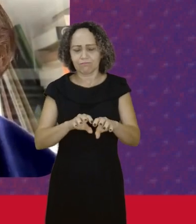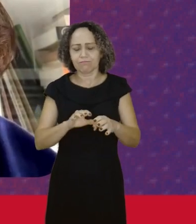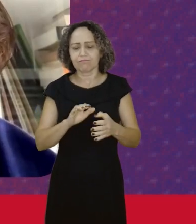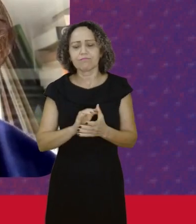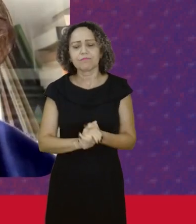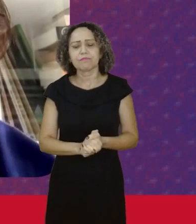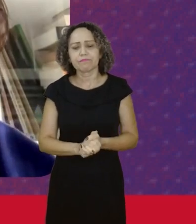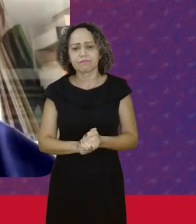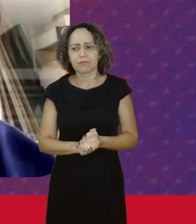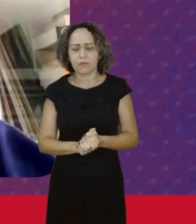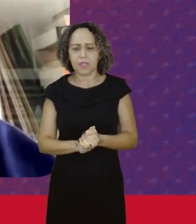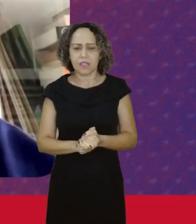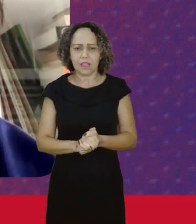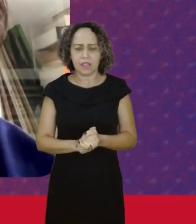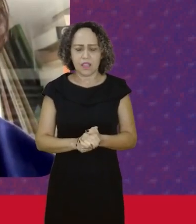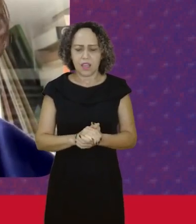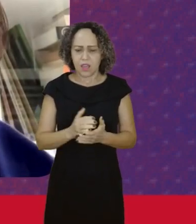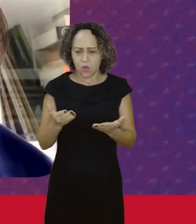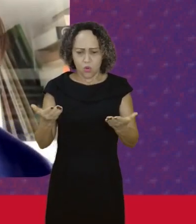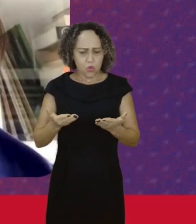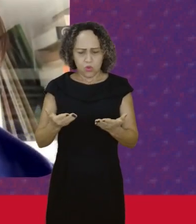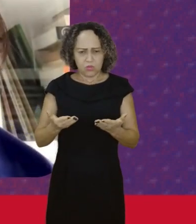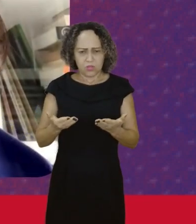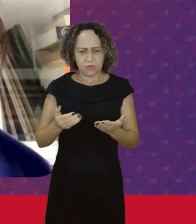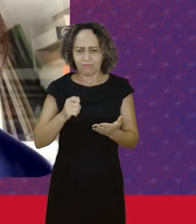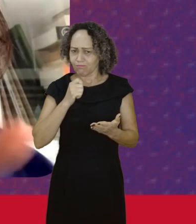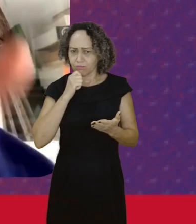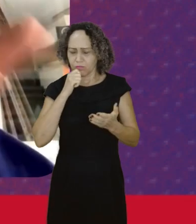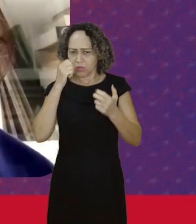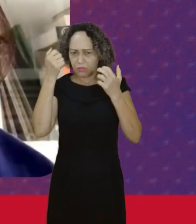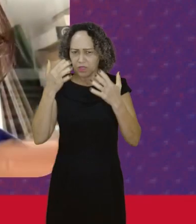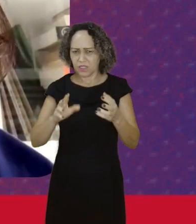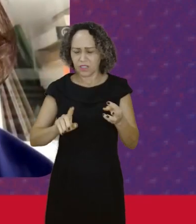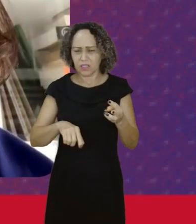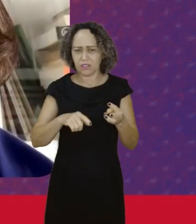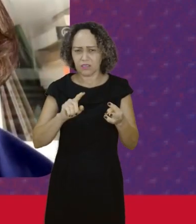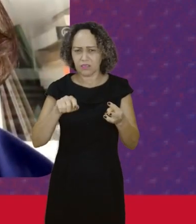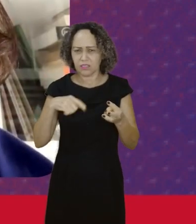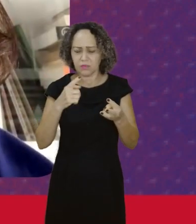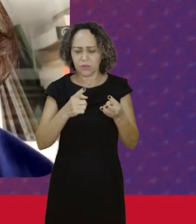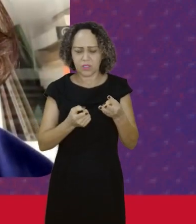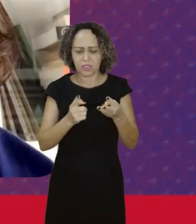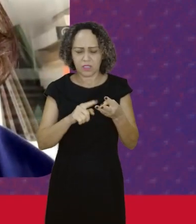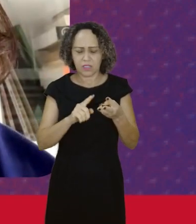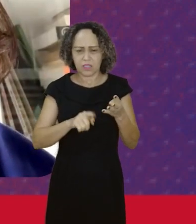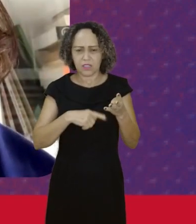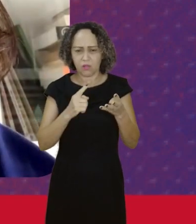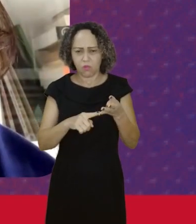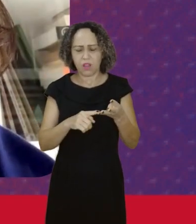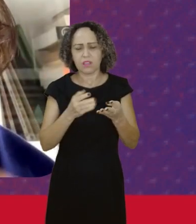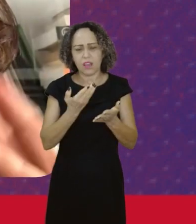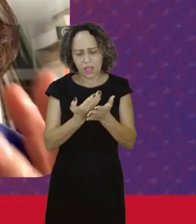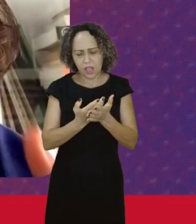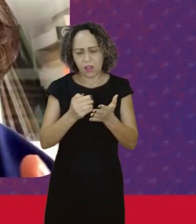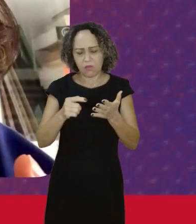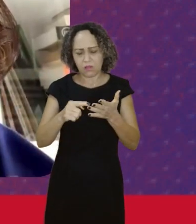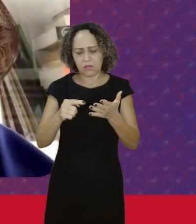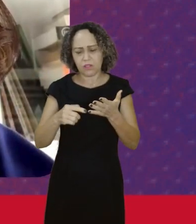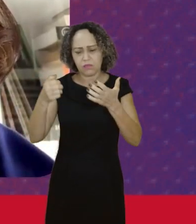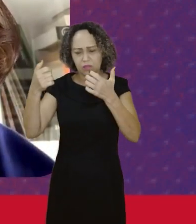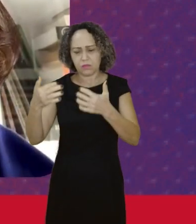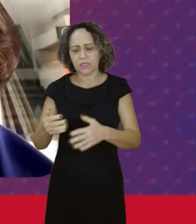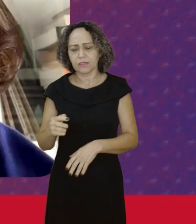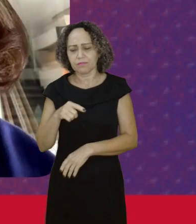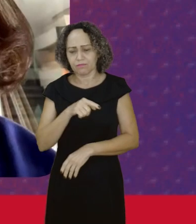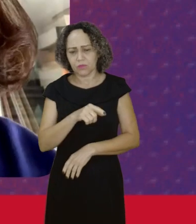Eu não vou explicar isso nessa aula, nós vamos retomar isso na terceira e na quarta aula, mas eu quero dizer a